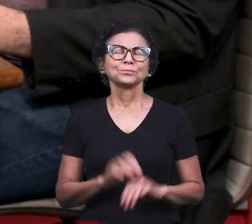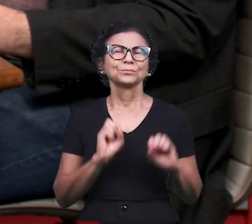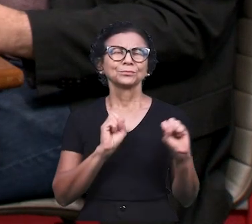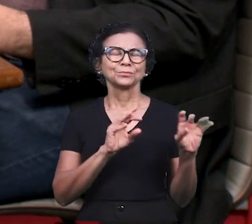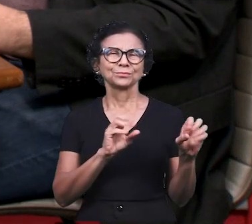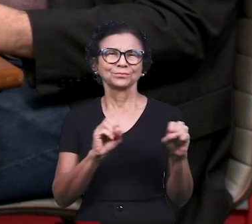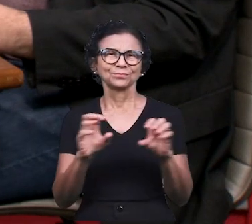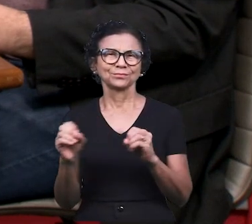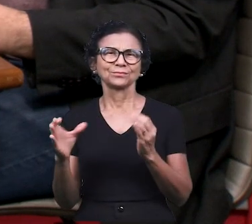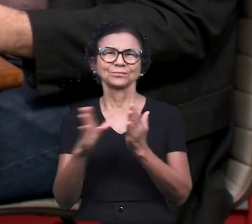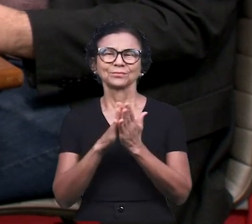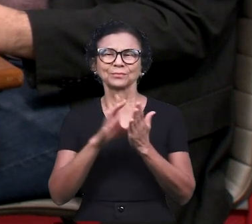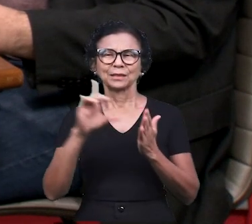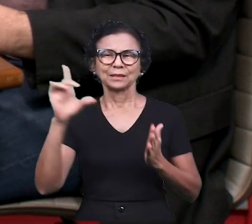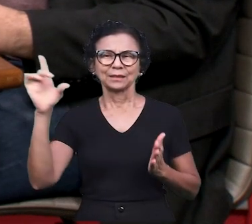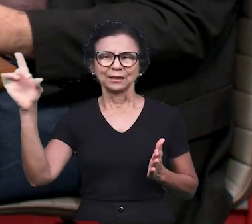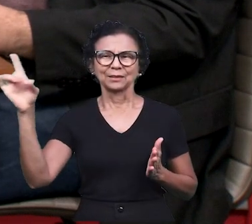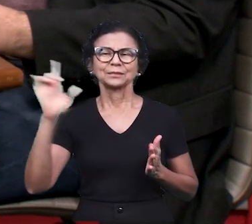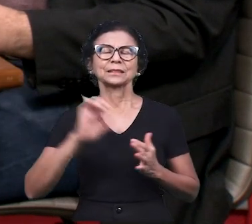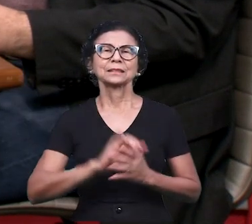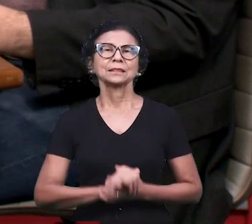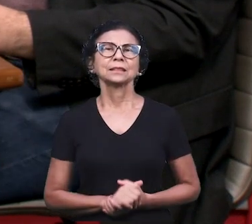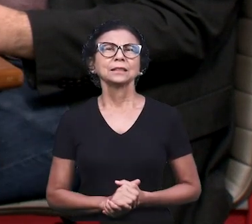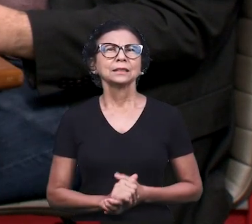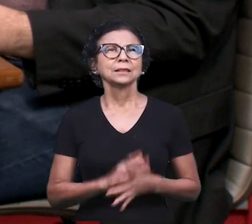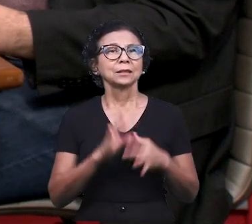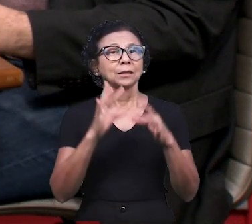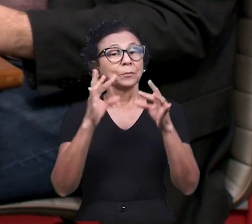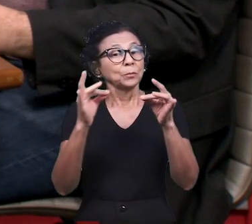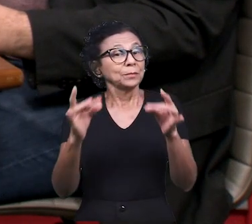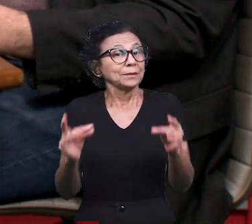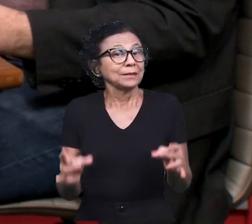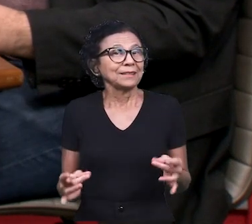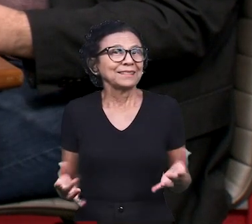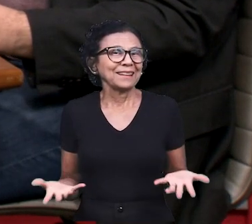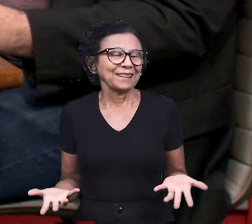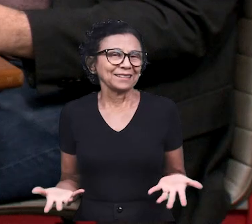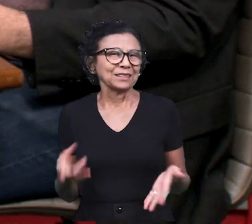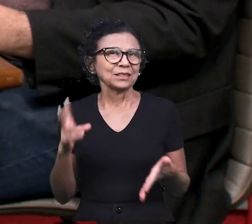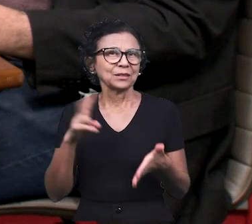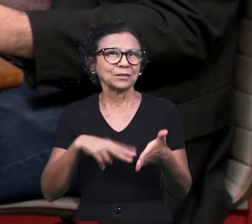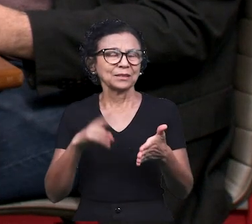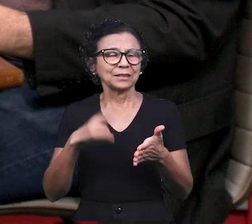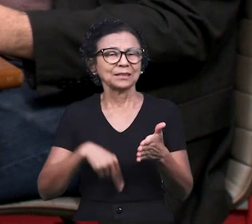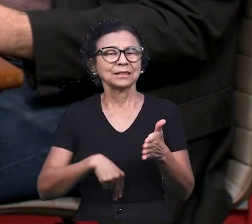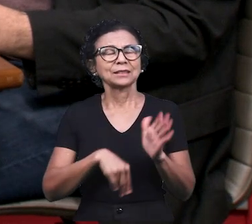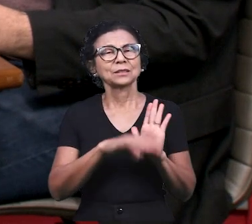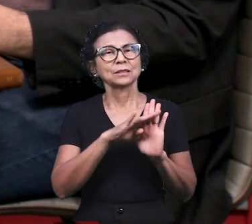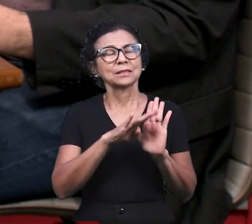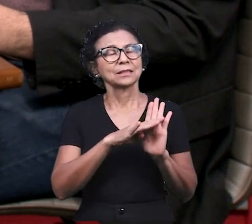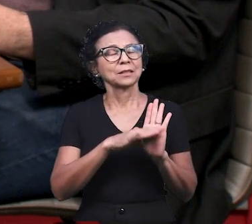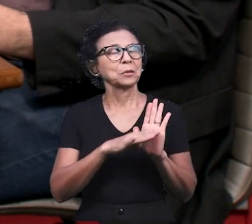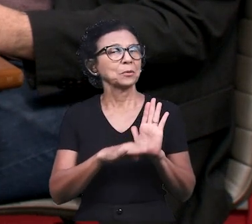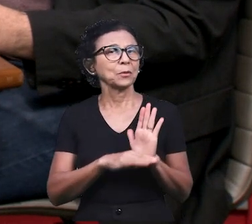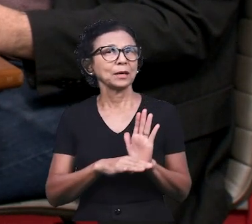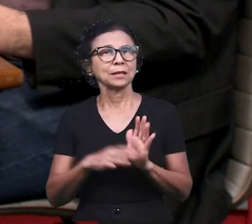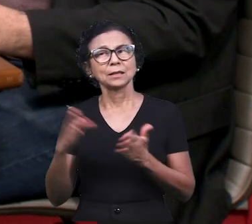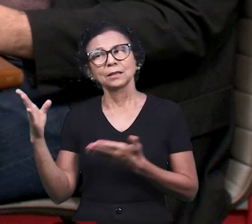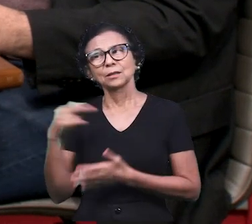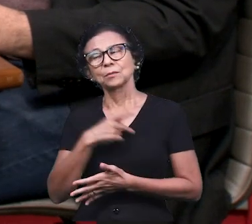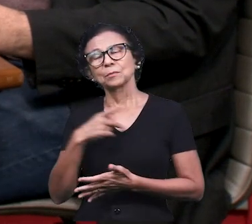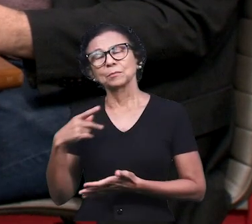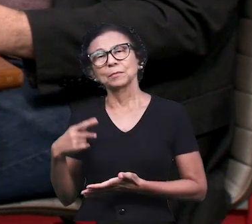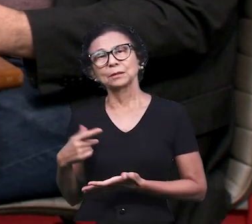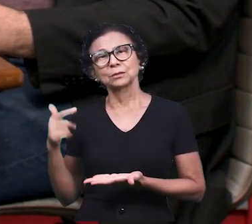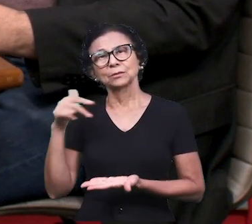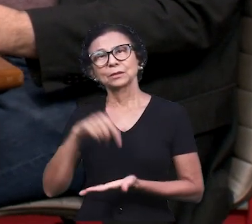ensinos na palavra de Deus para a nossa vida. São muitos detalhes. Nós estamos fazendo uma leitura sequencial e o pastor está aqui para nos